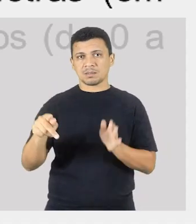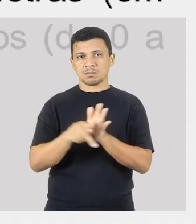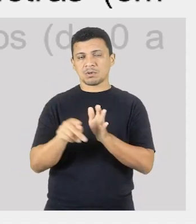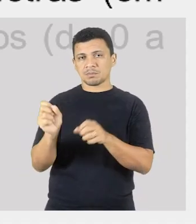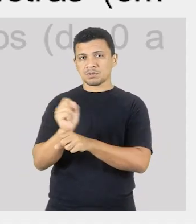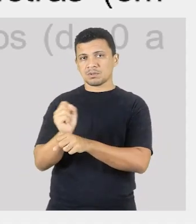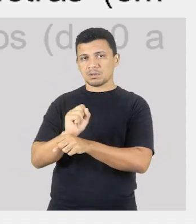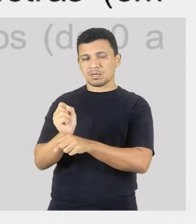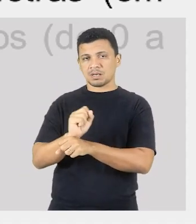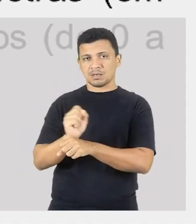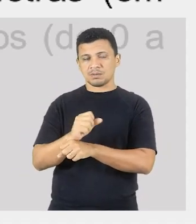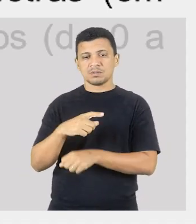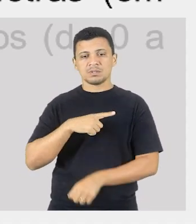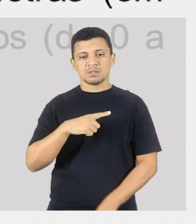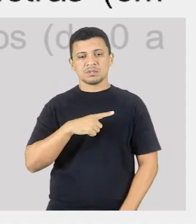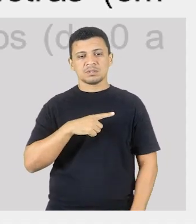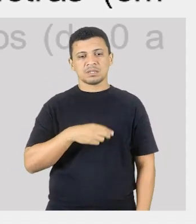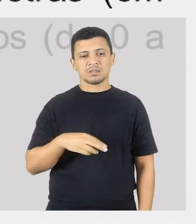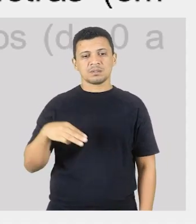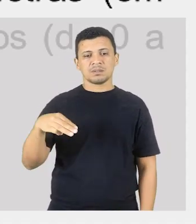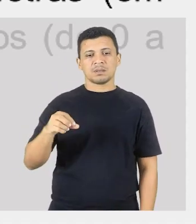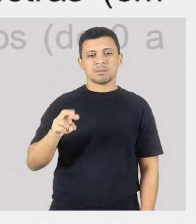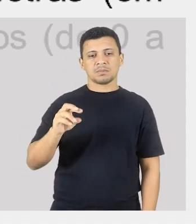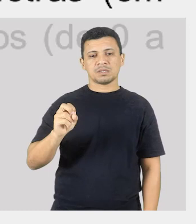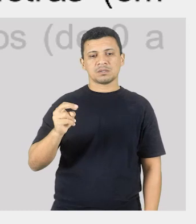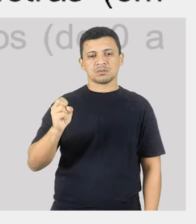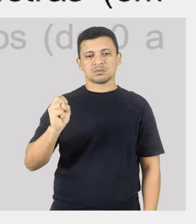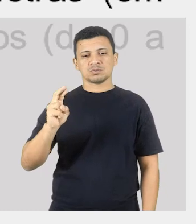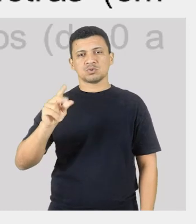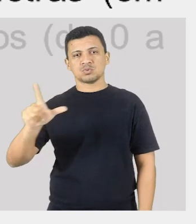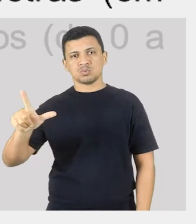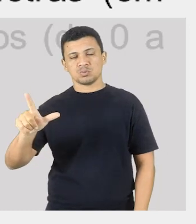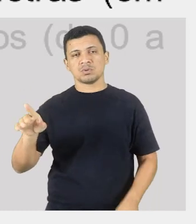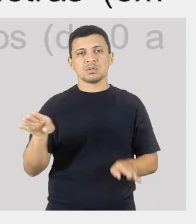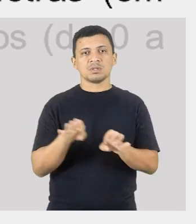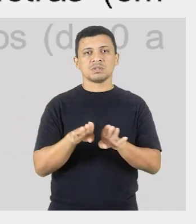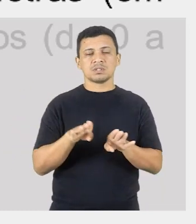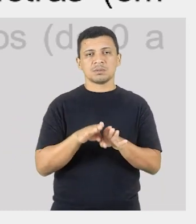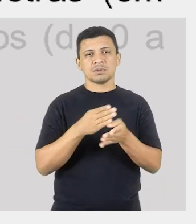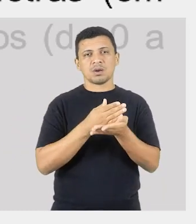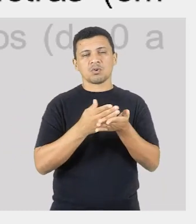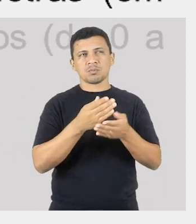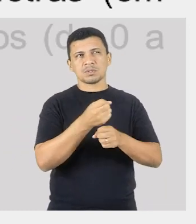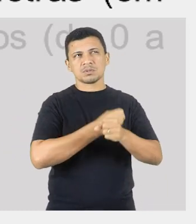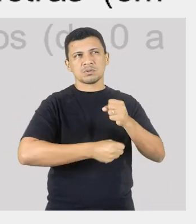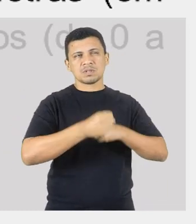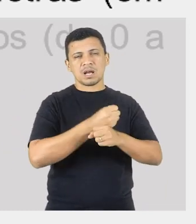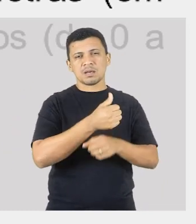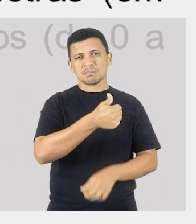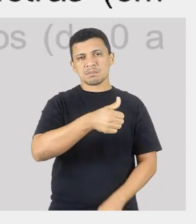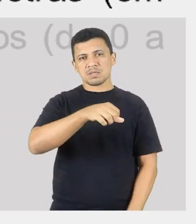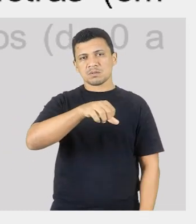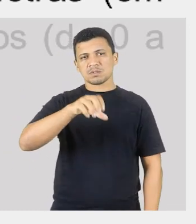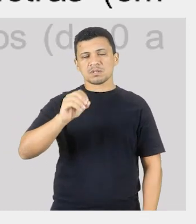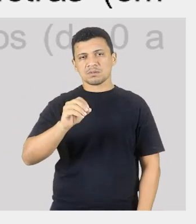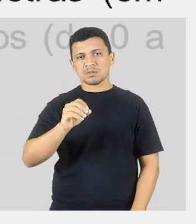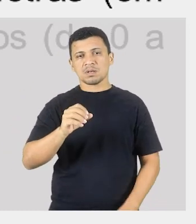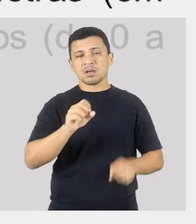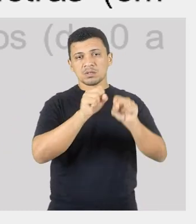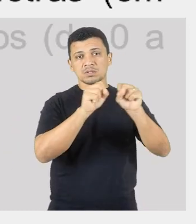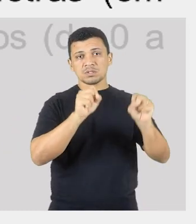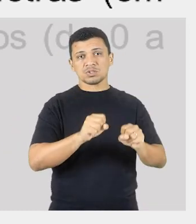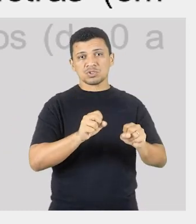O padrão Mercosul, o mais recente, aquele que se iniciou em 1990, o sistema